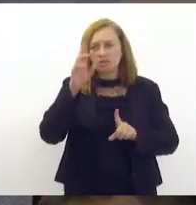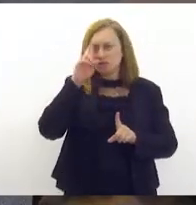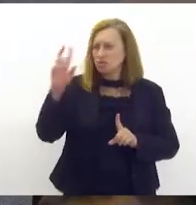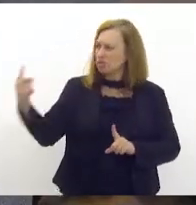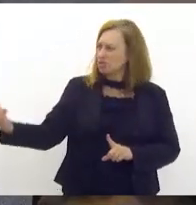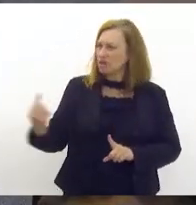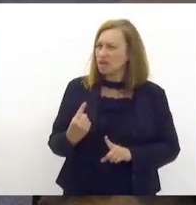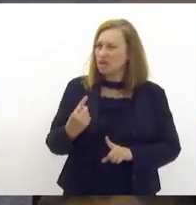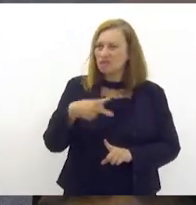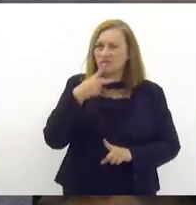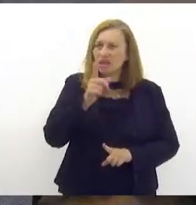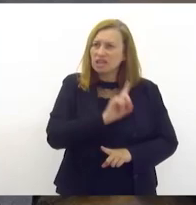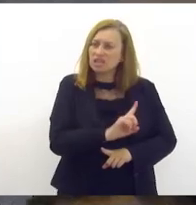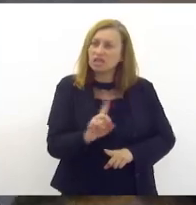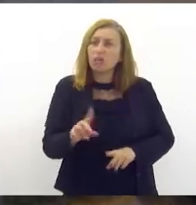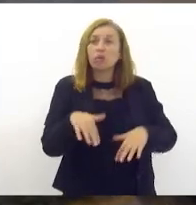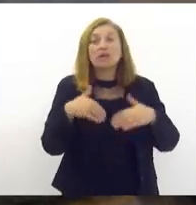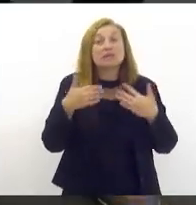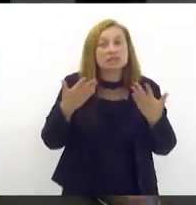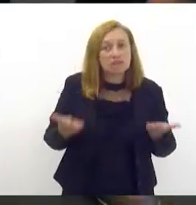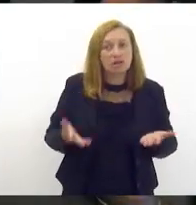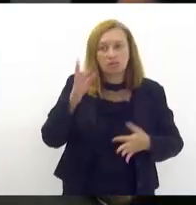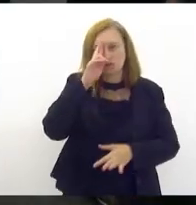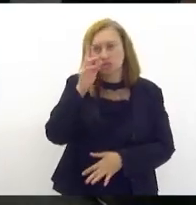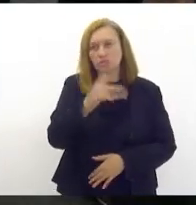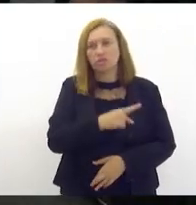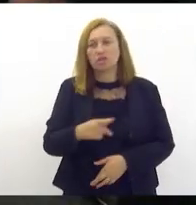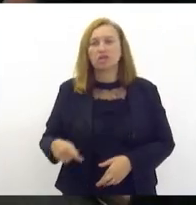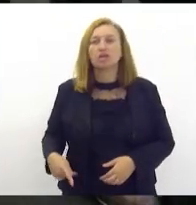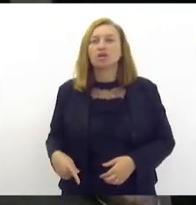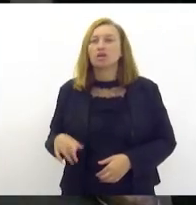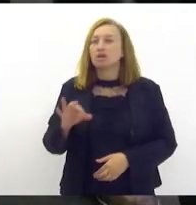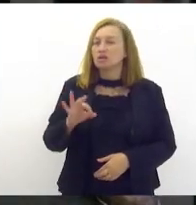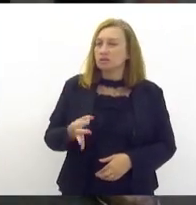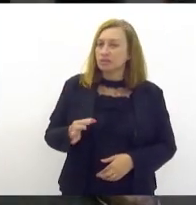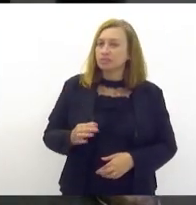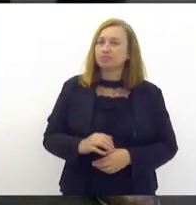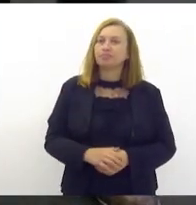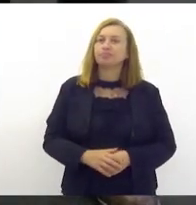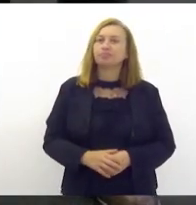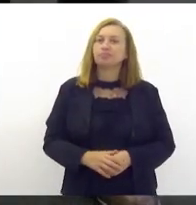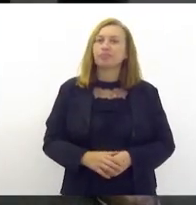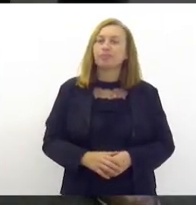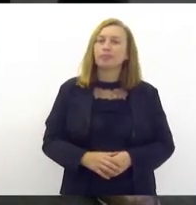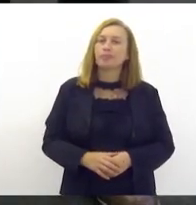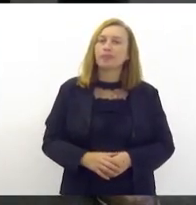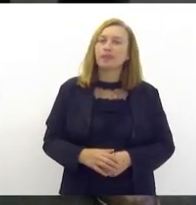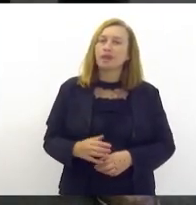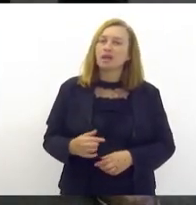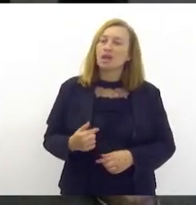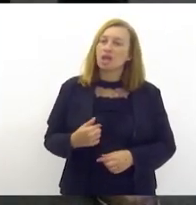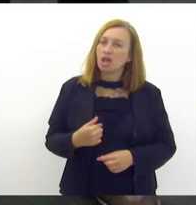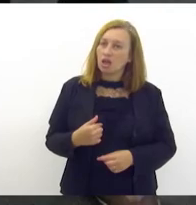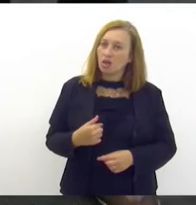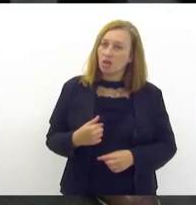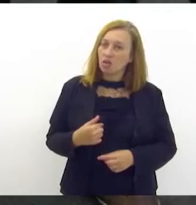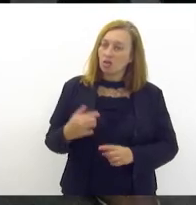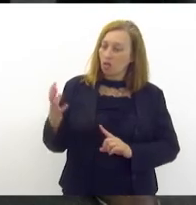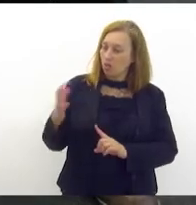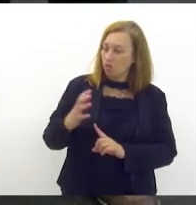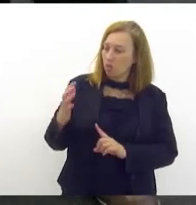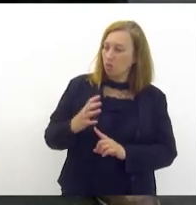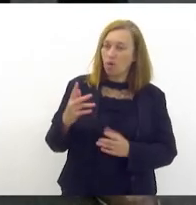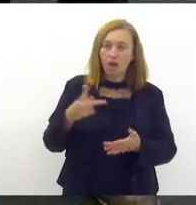e desmascara. Então, presidente, por óbvio, uma vez que eu fui induzido a erro por algo que